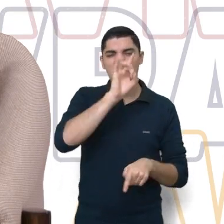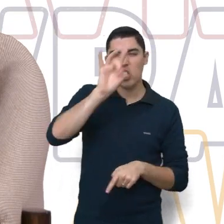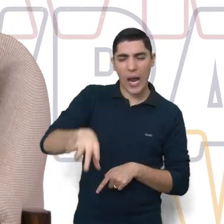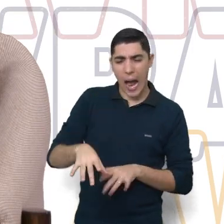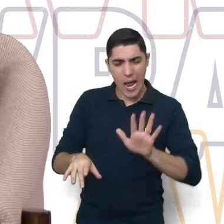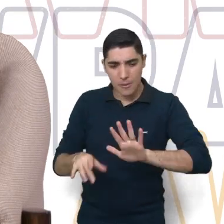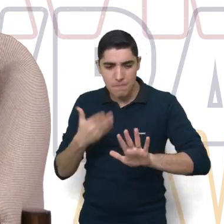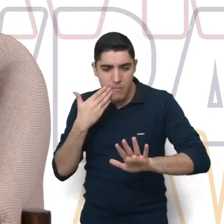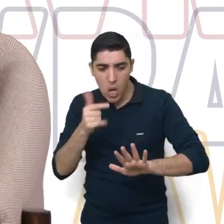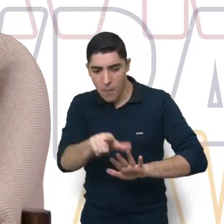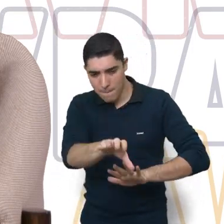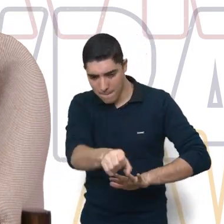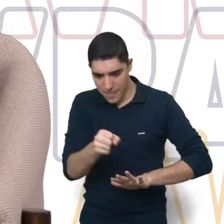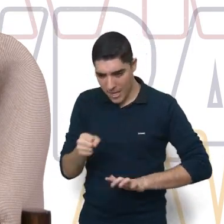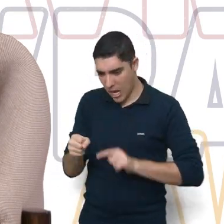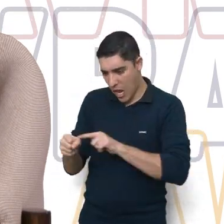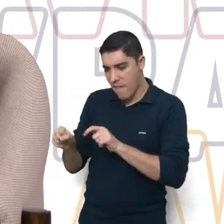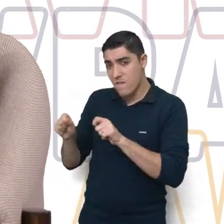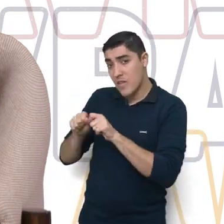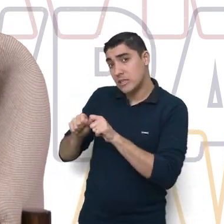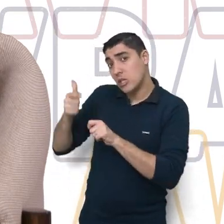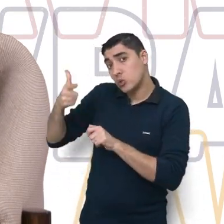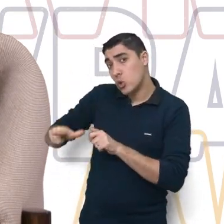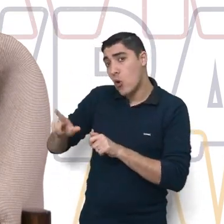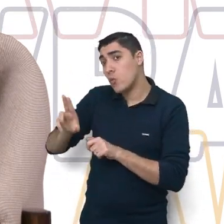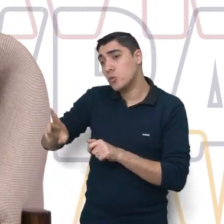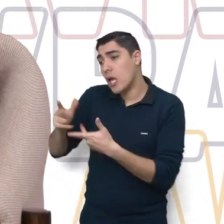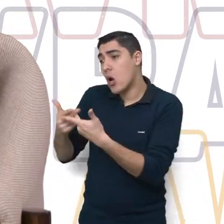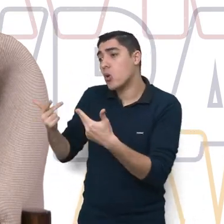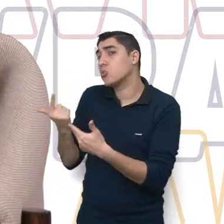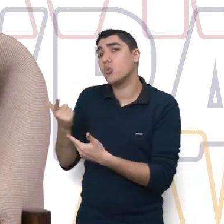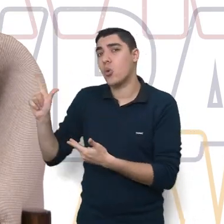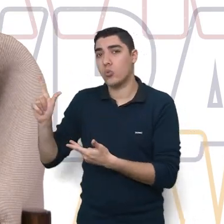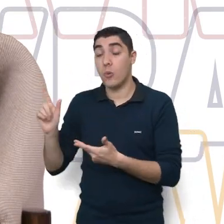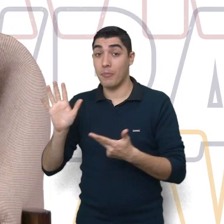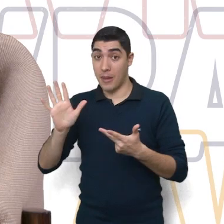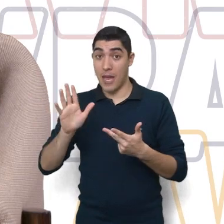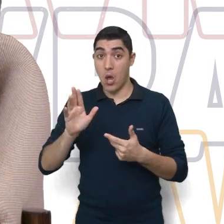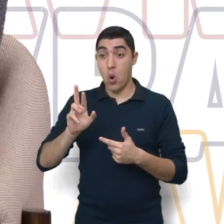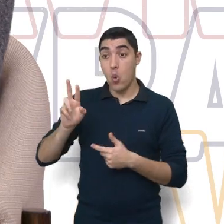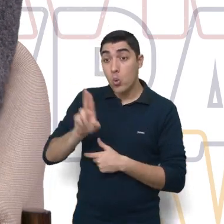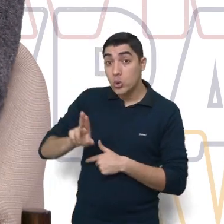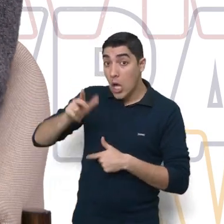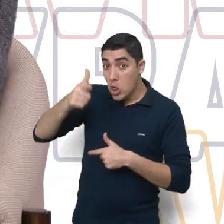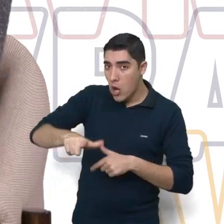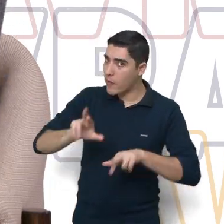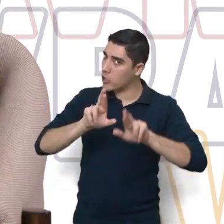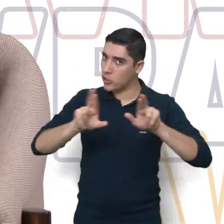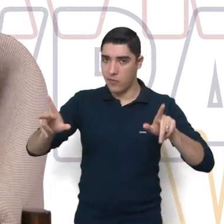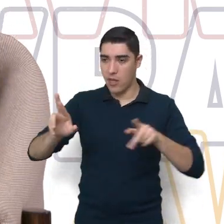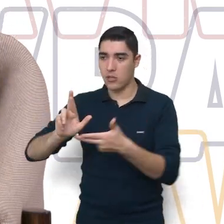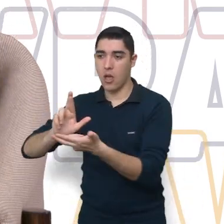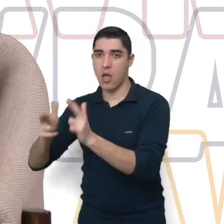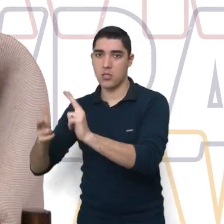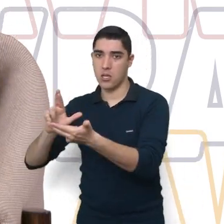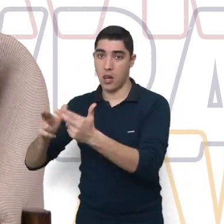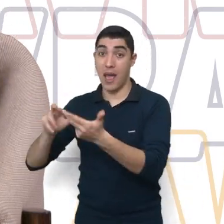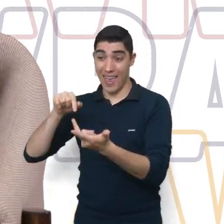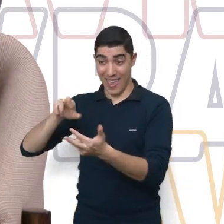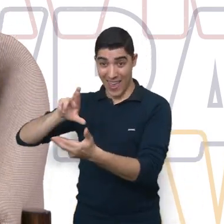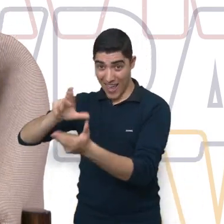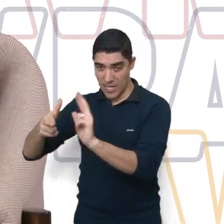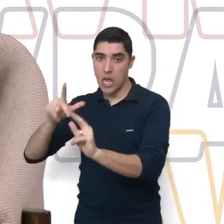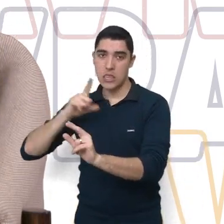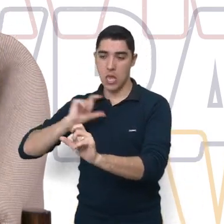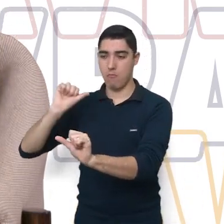fim para ele né e reutilizar é diferente de reciclar reciclagem eu tenho uma transformação né